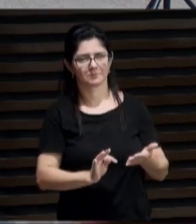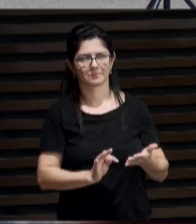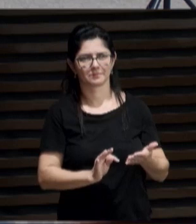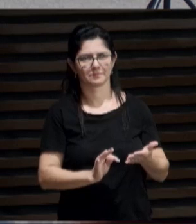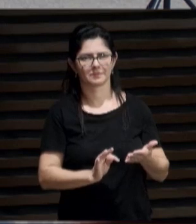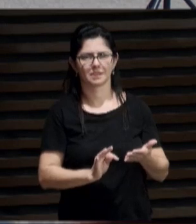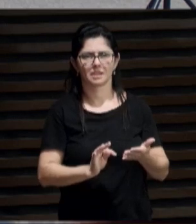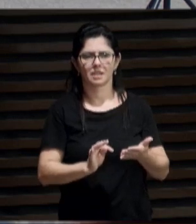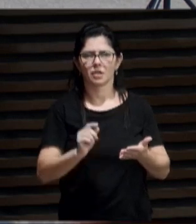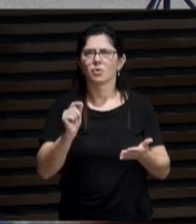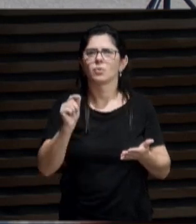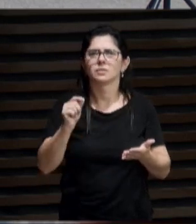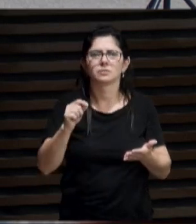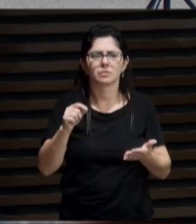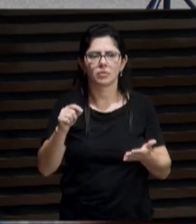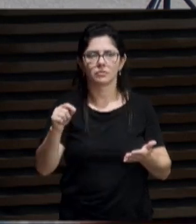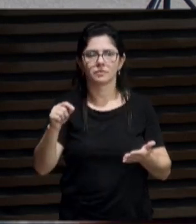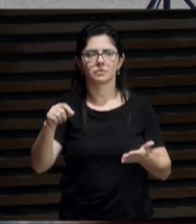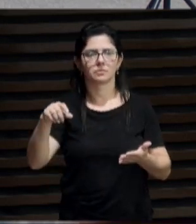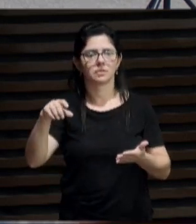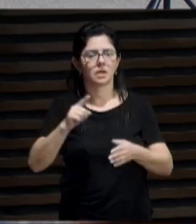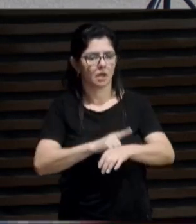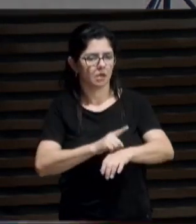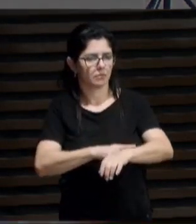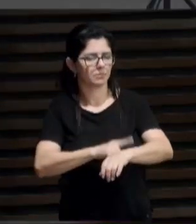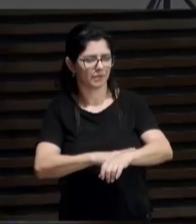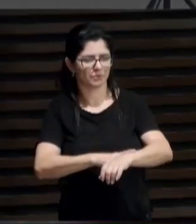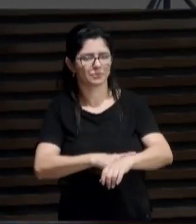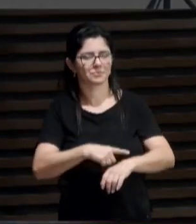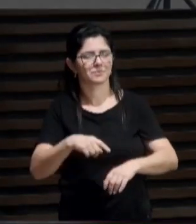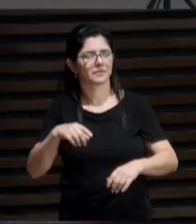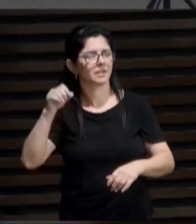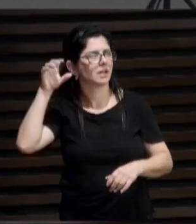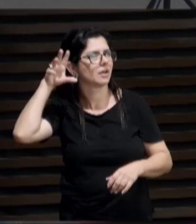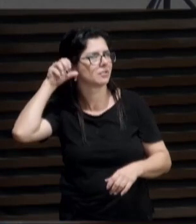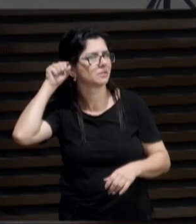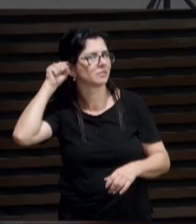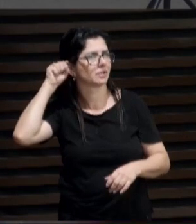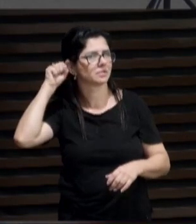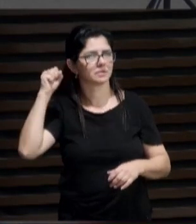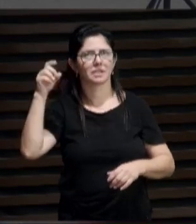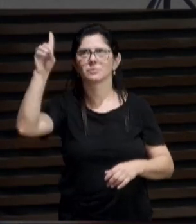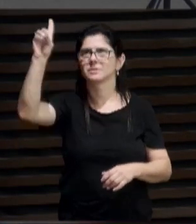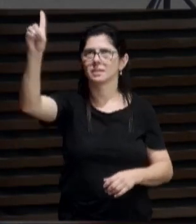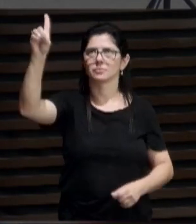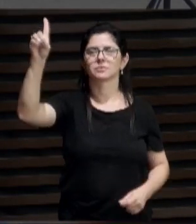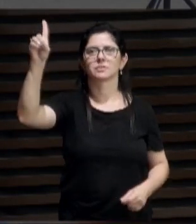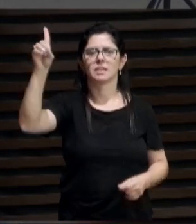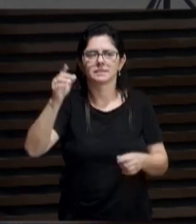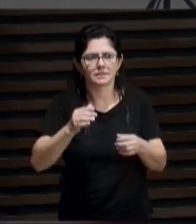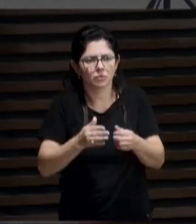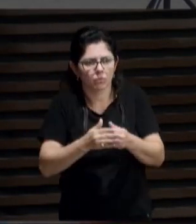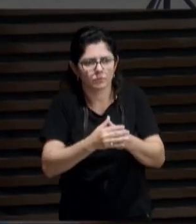Quando ouviram a voz do Senhor Deus, que andava no jardim pela viração do dia, eles se esconderam da presença do Senhor Deus,